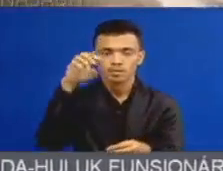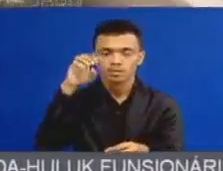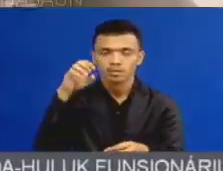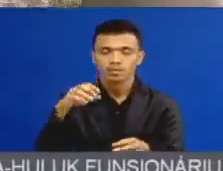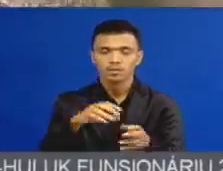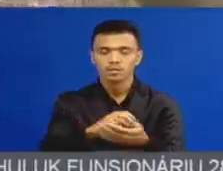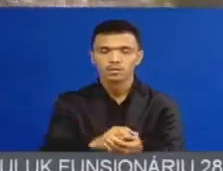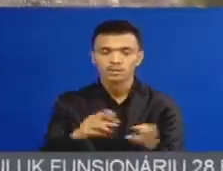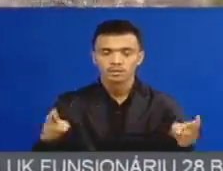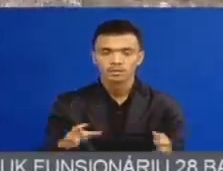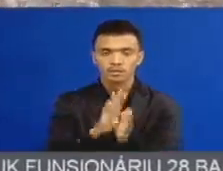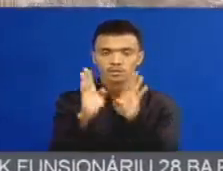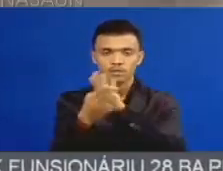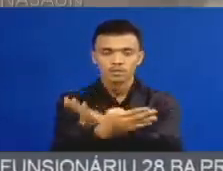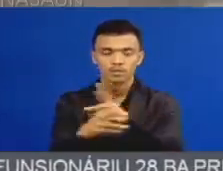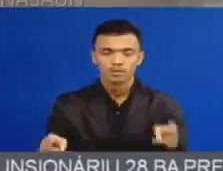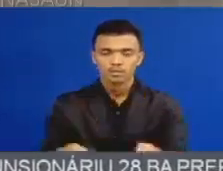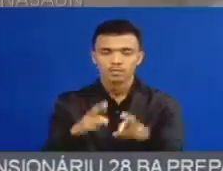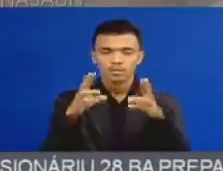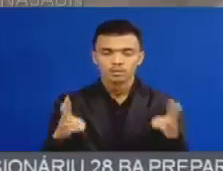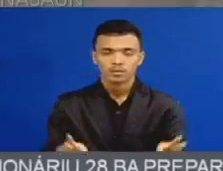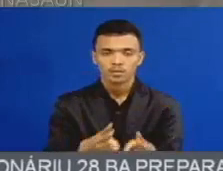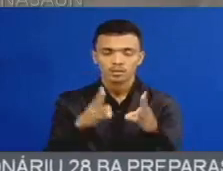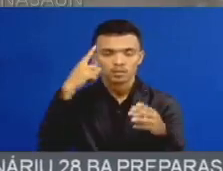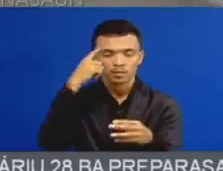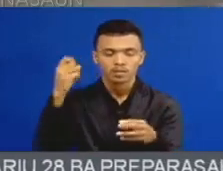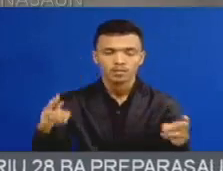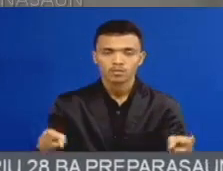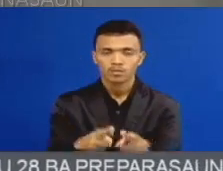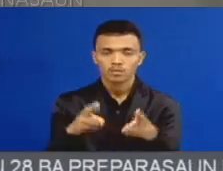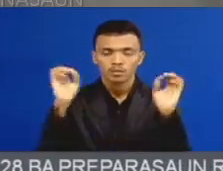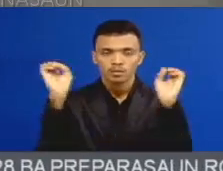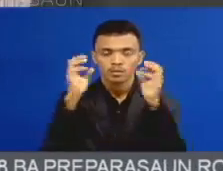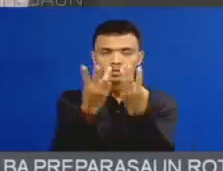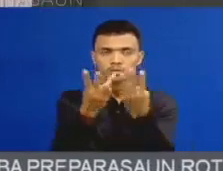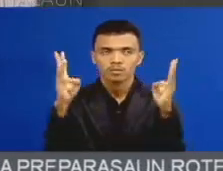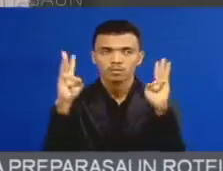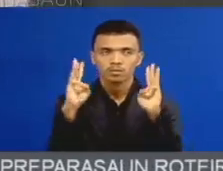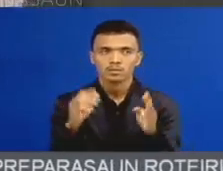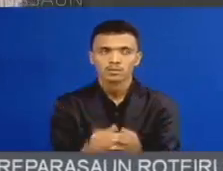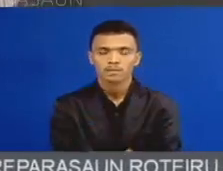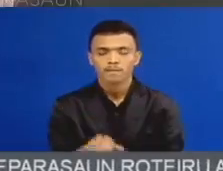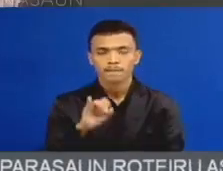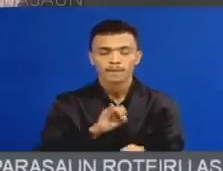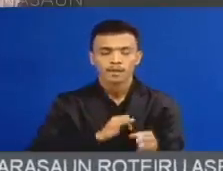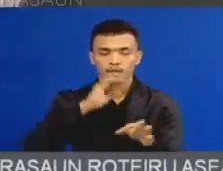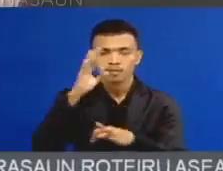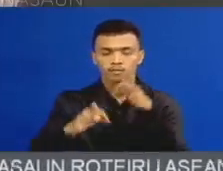resin, nak filakona bamota niadalan, tamba mota refere la iha muru proteção. Tamba nema kau iha esperança